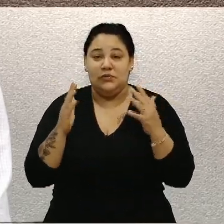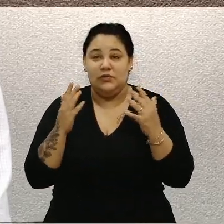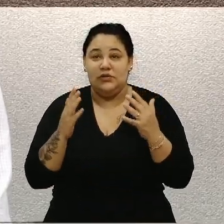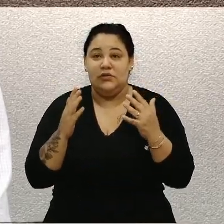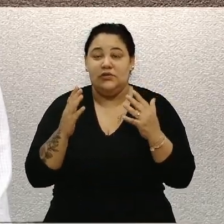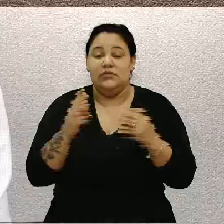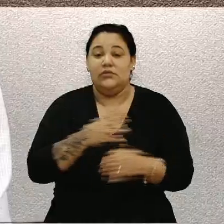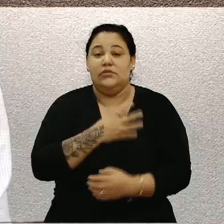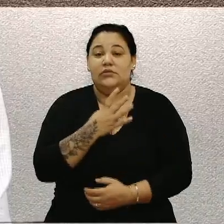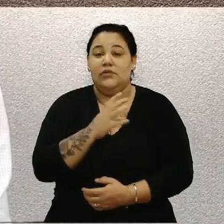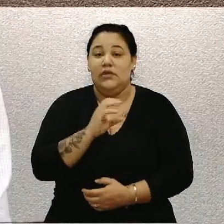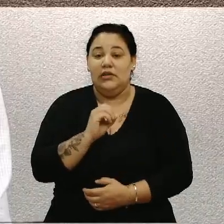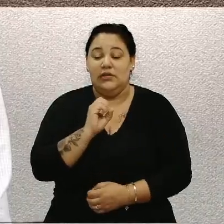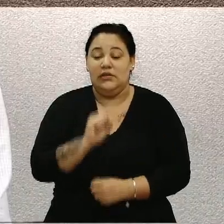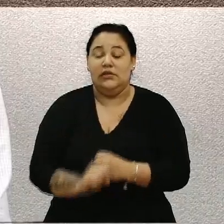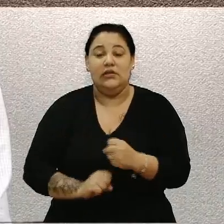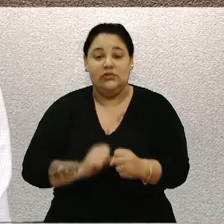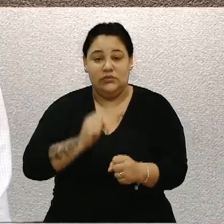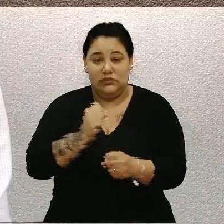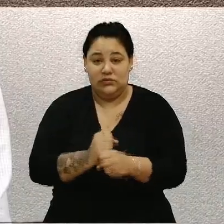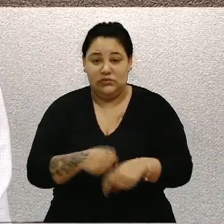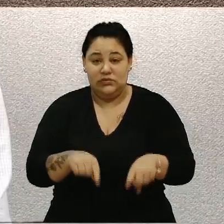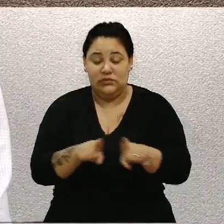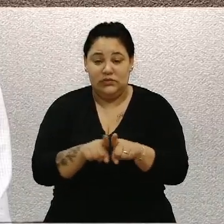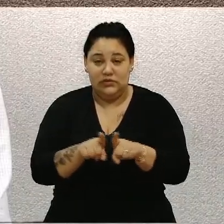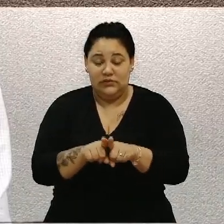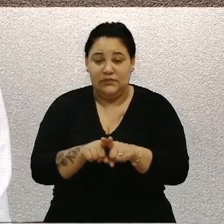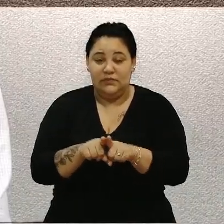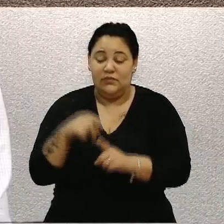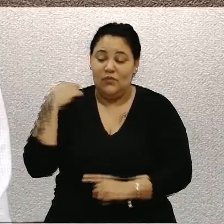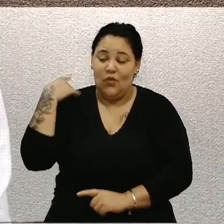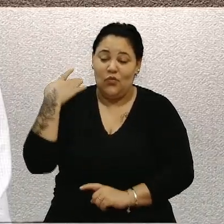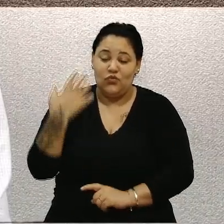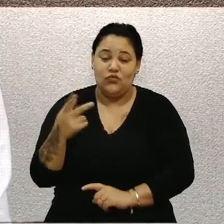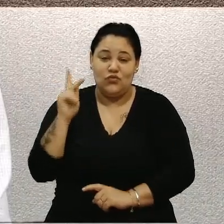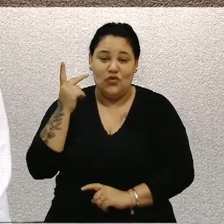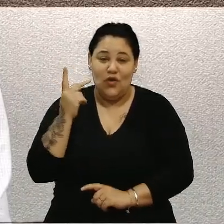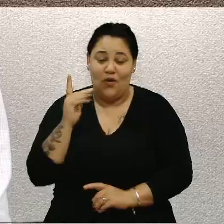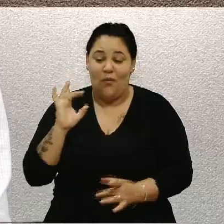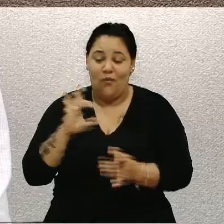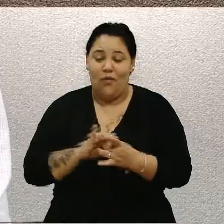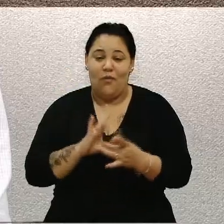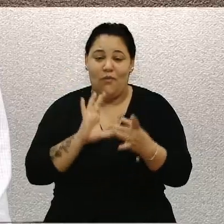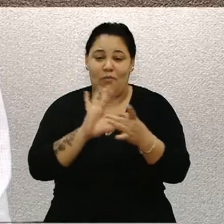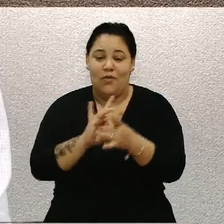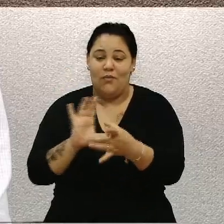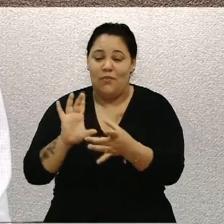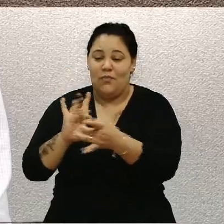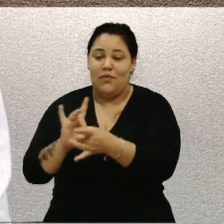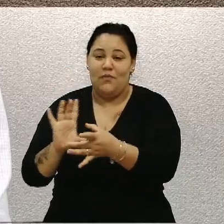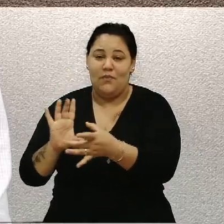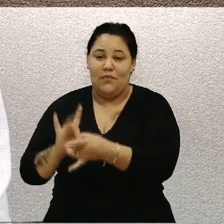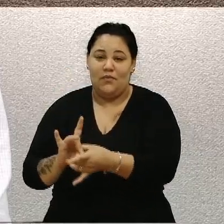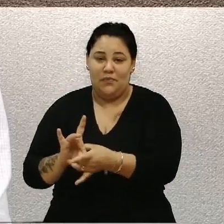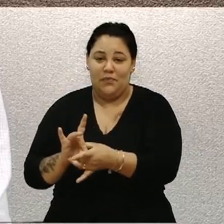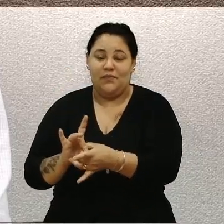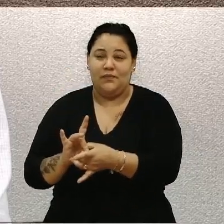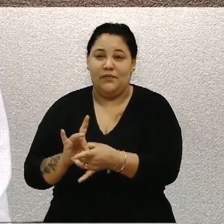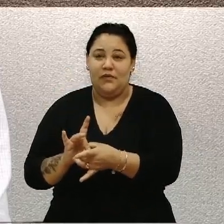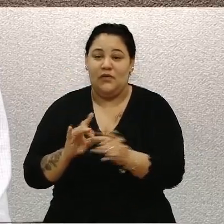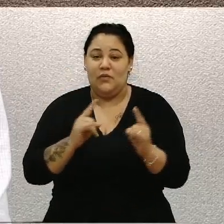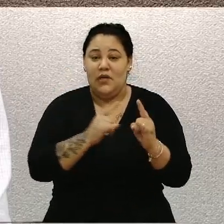seus 40 anos de histórias, vamos dizer, conectando histórias. Uma entidade